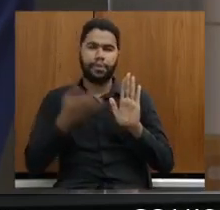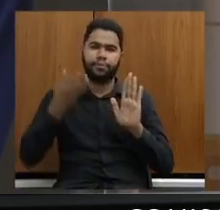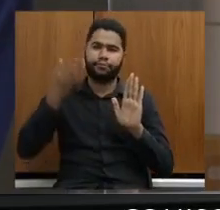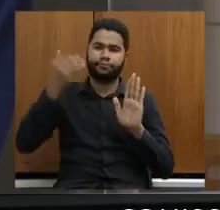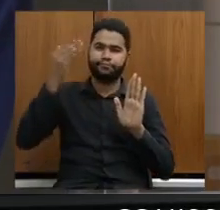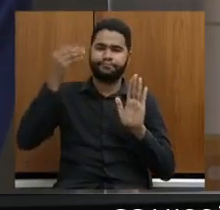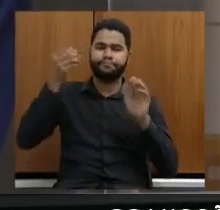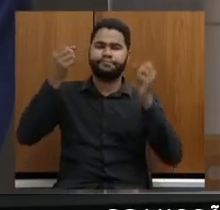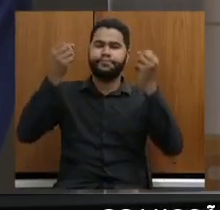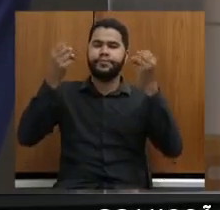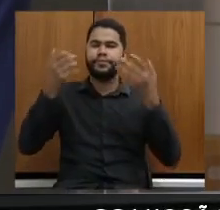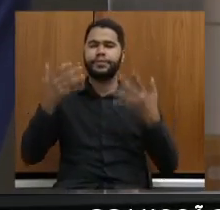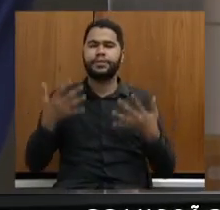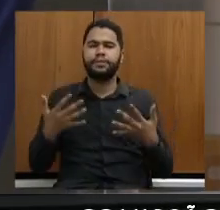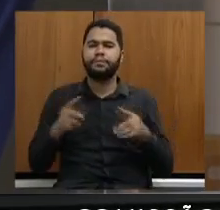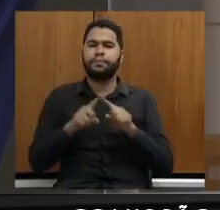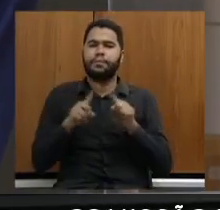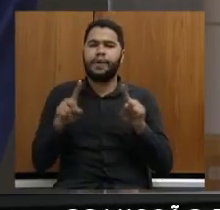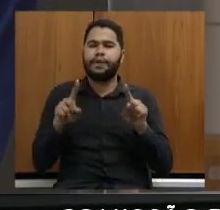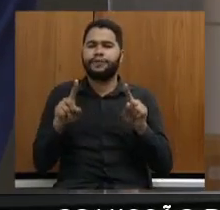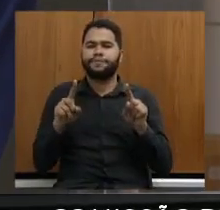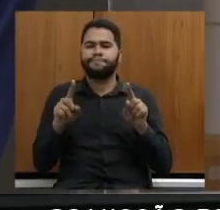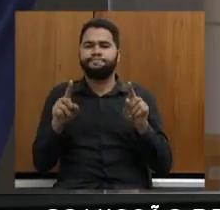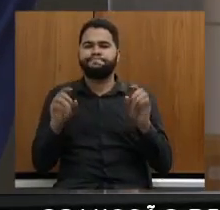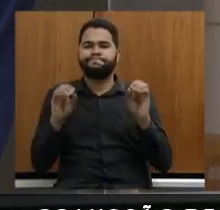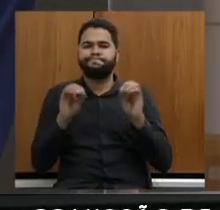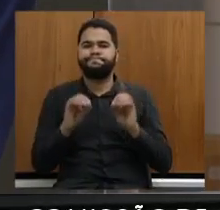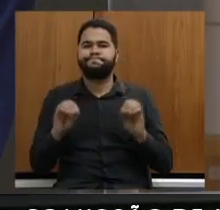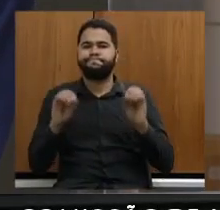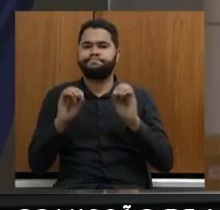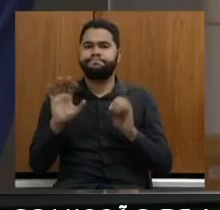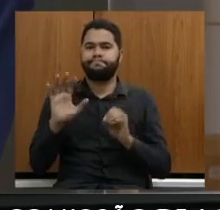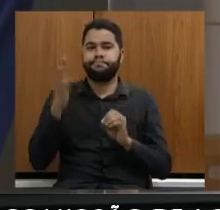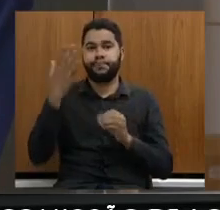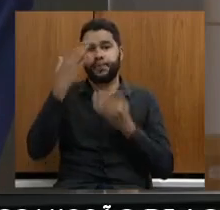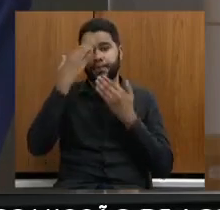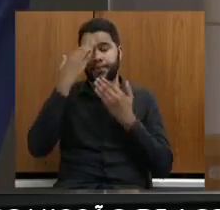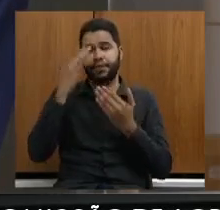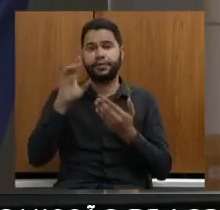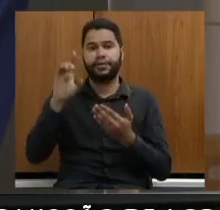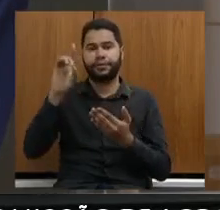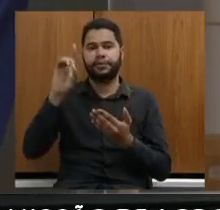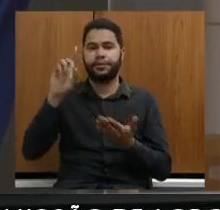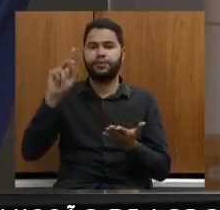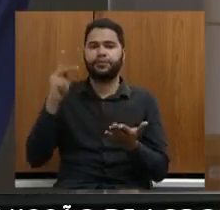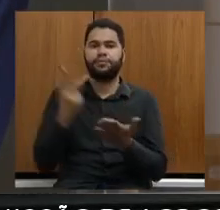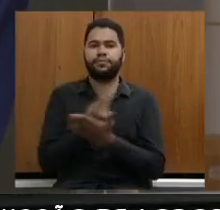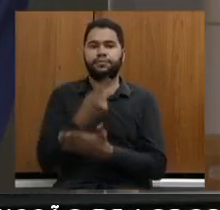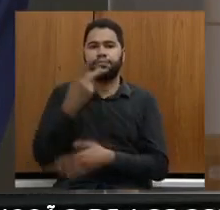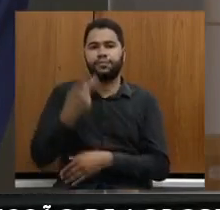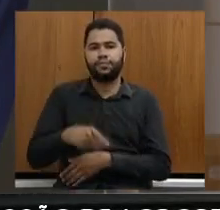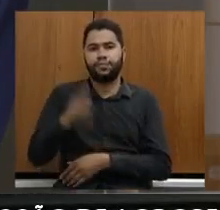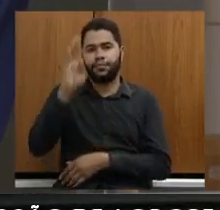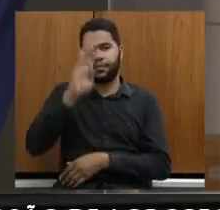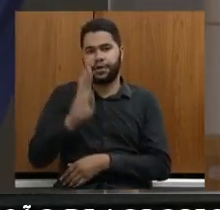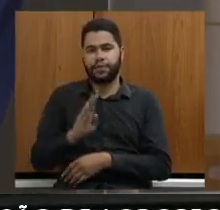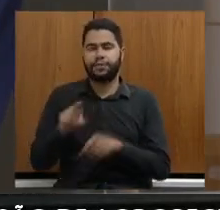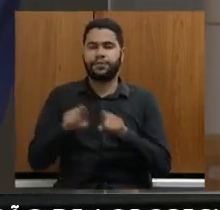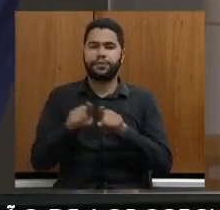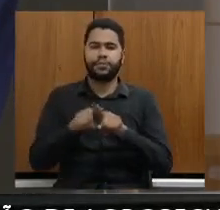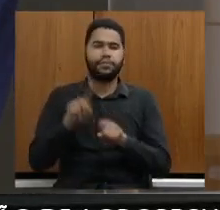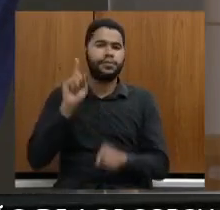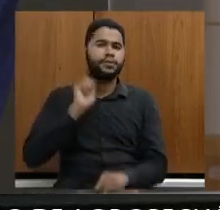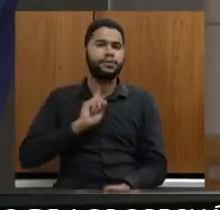passado falava se falar você nada se fazia mas graças a Deus hoje é uma realidade no Brasil em Minas e no Brasil